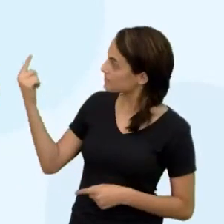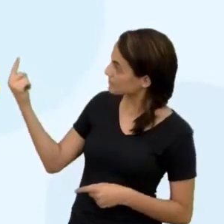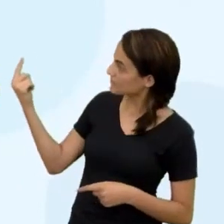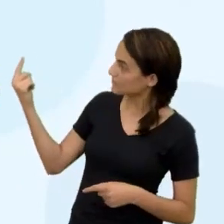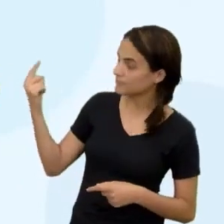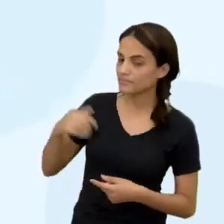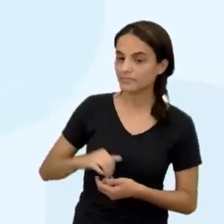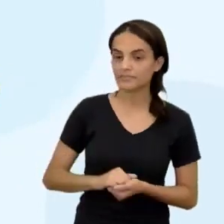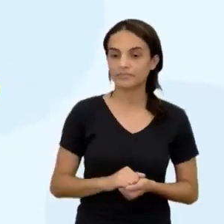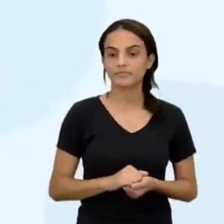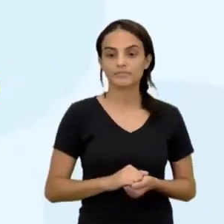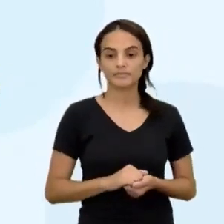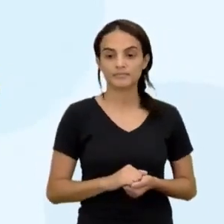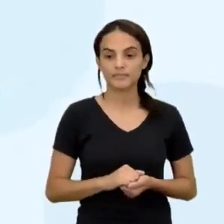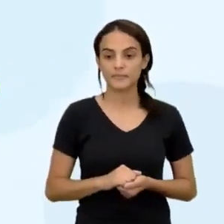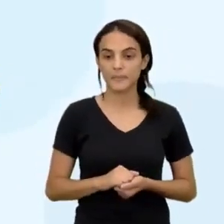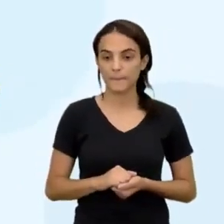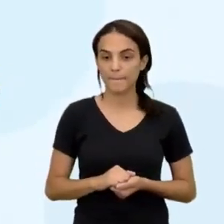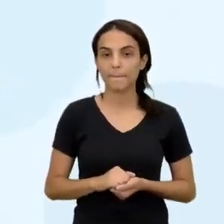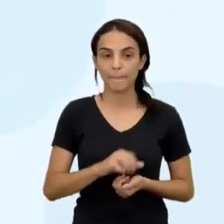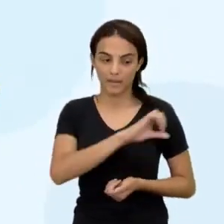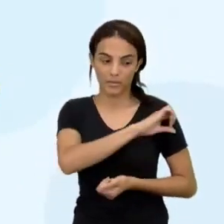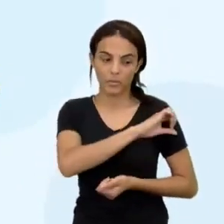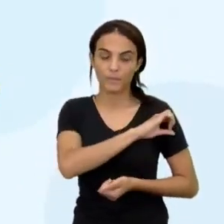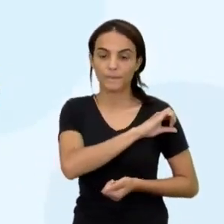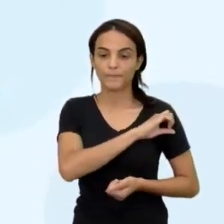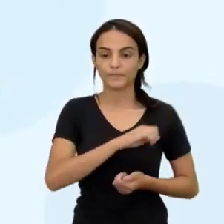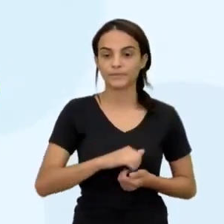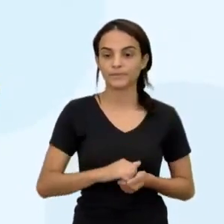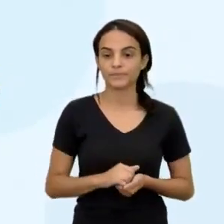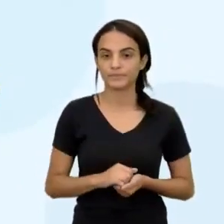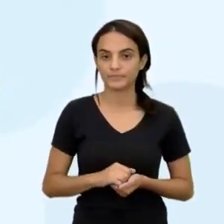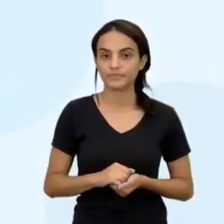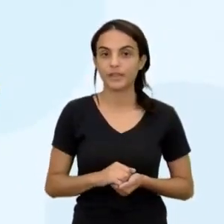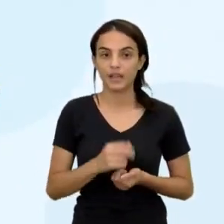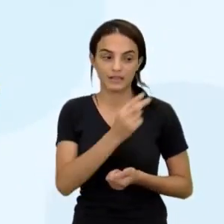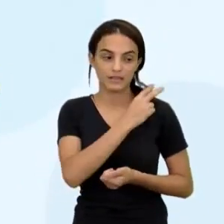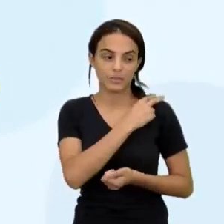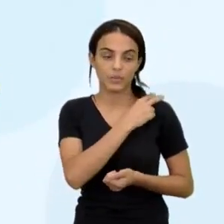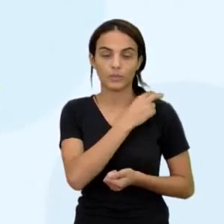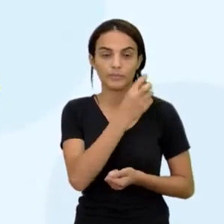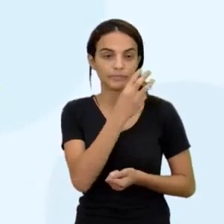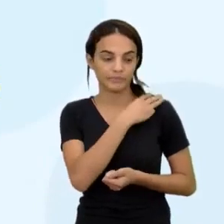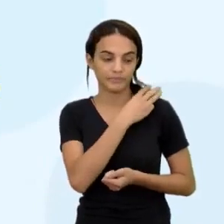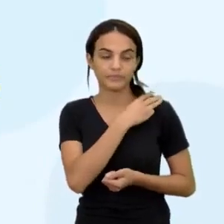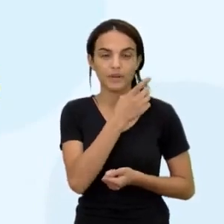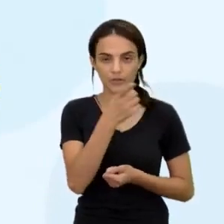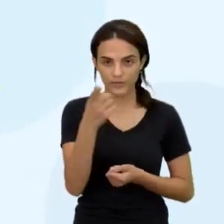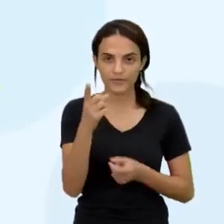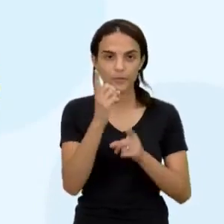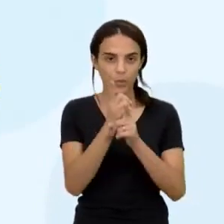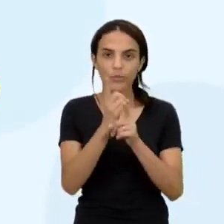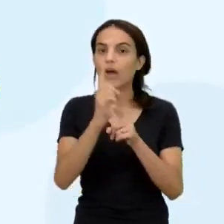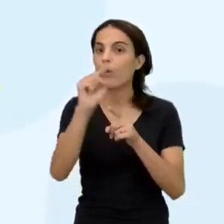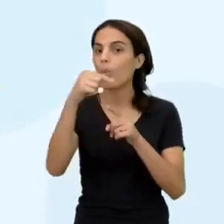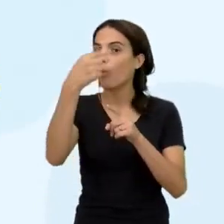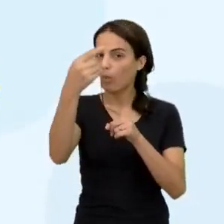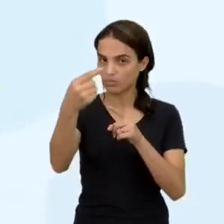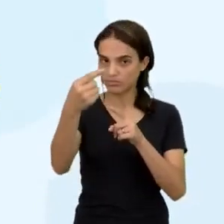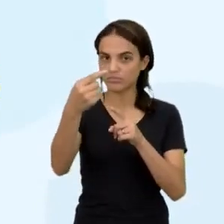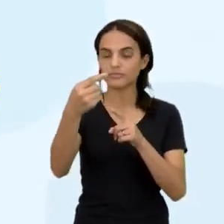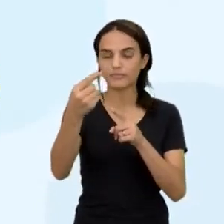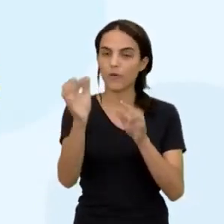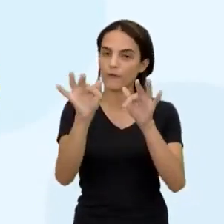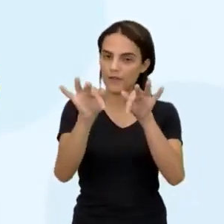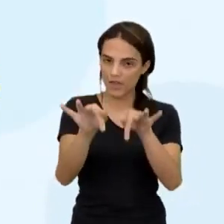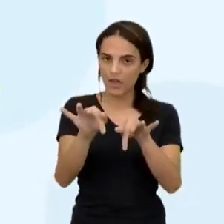aqui no nono ano. Lá na segunda série, na terceira série, vocês vão ver outro tipo. Até no final do